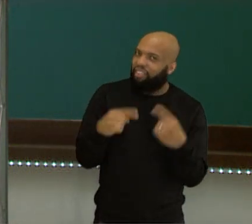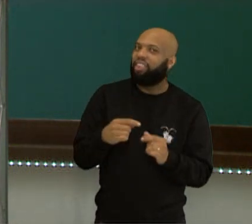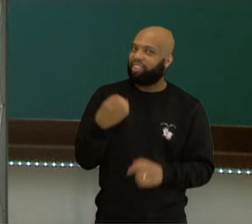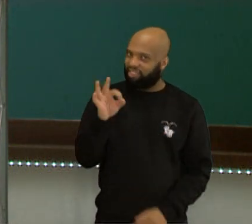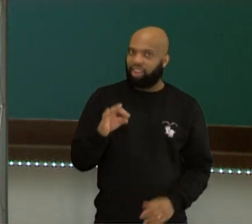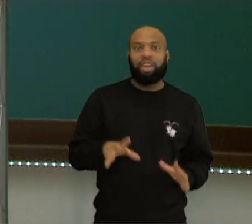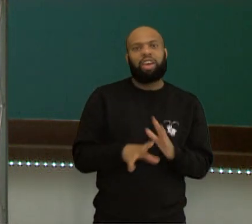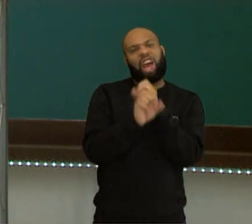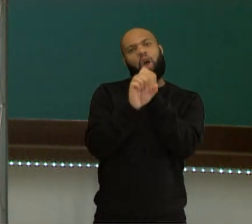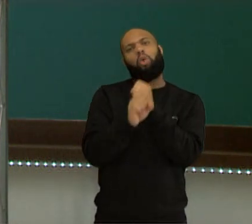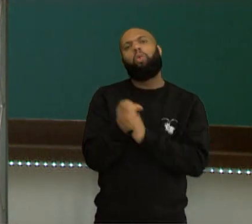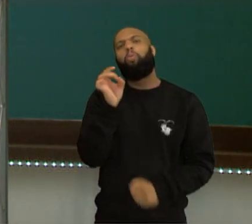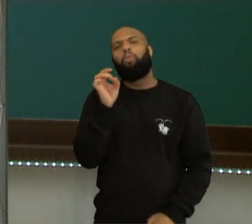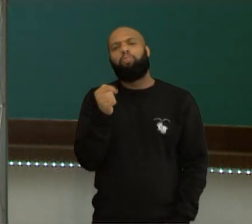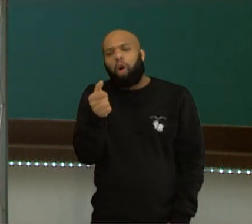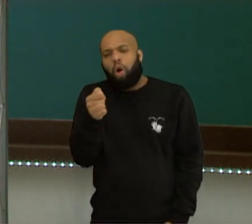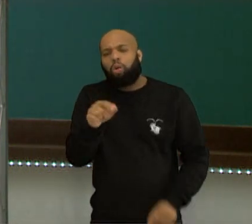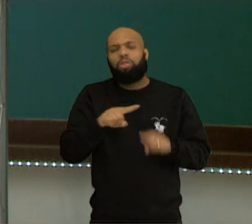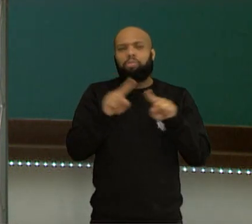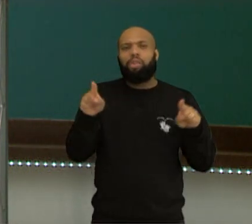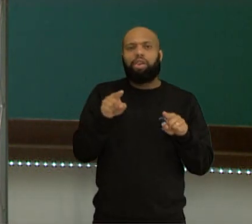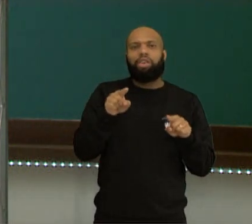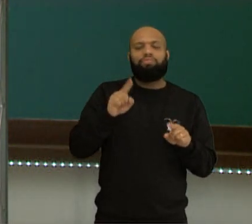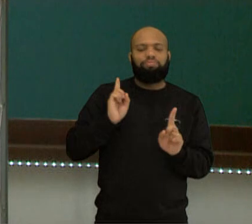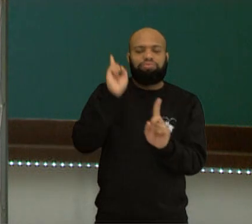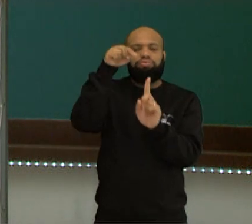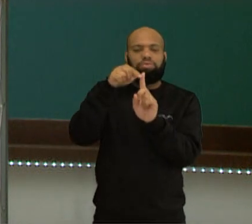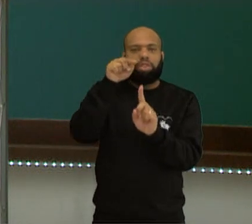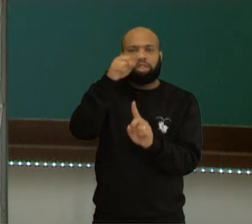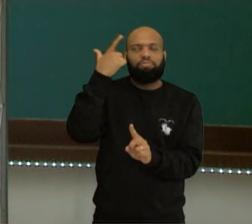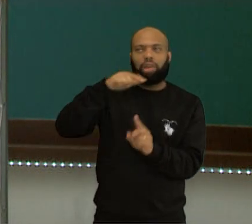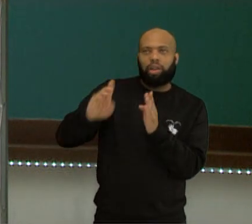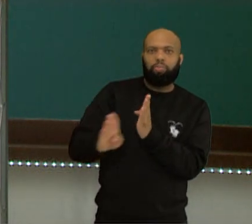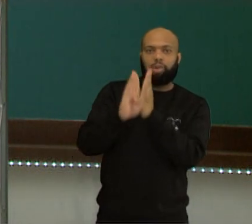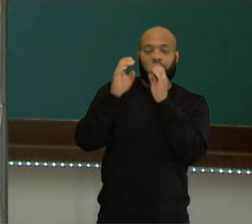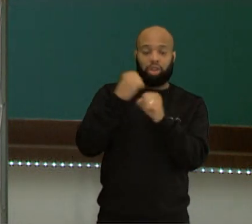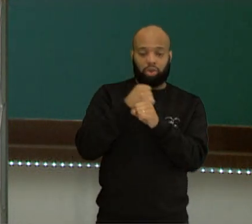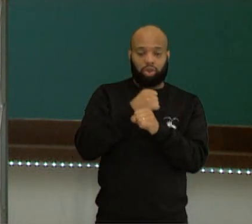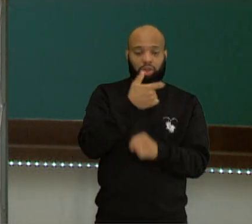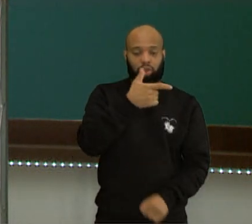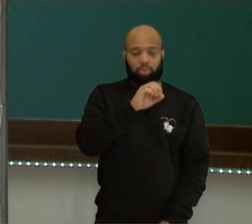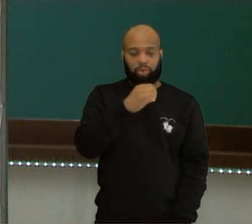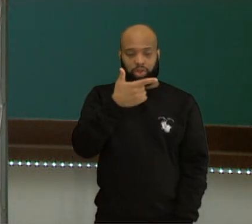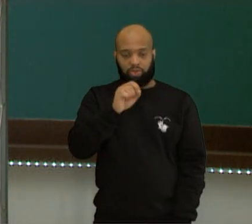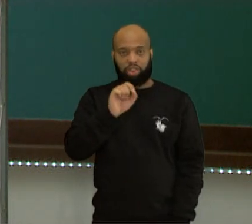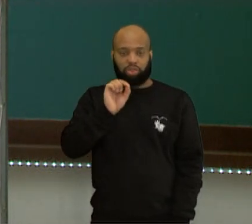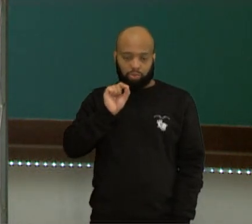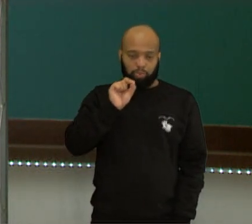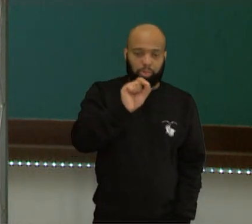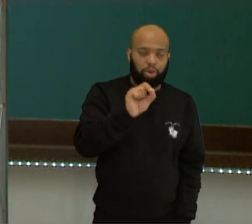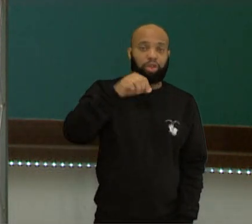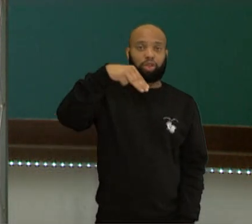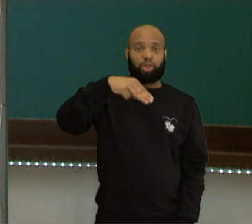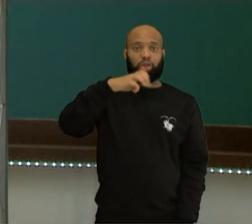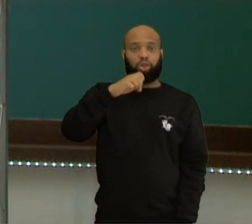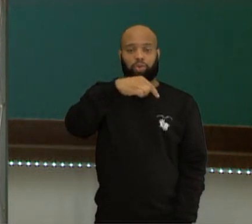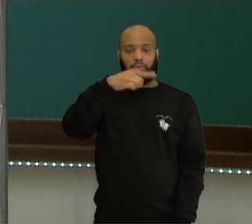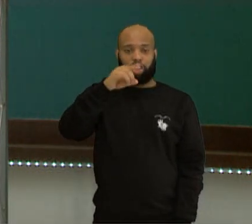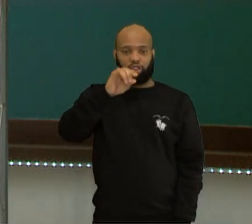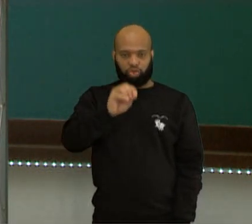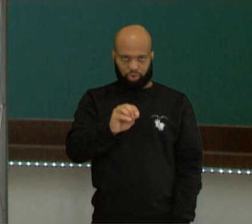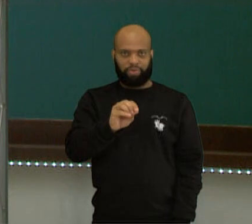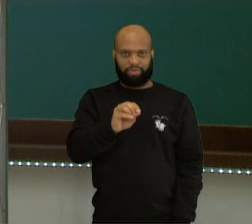a ideia era que vocês identificassem mesmo que 2020 ali era o ponto médio. E a gente pode fazer assim, tirando o ponto